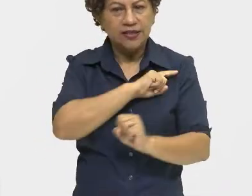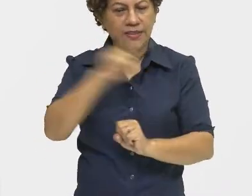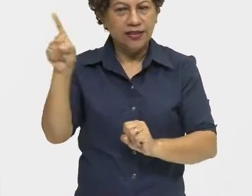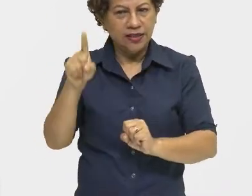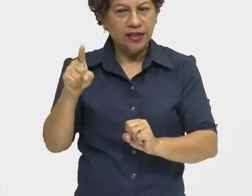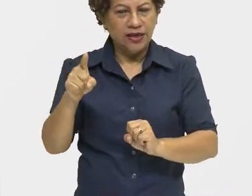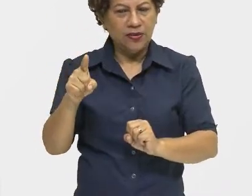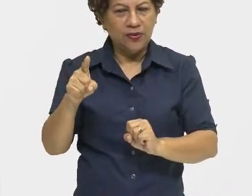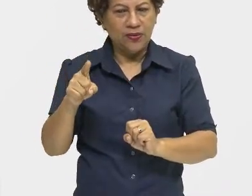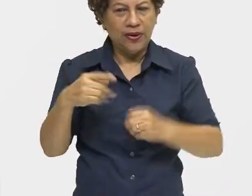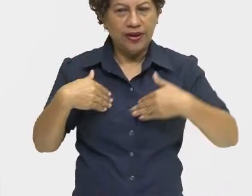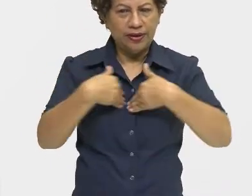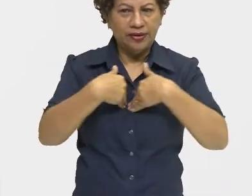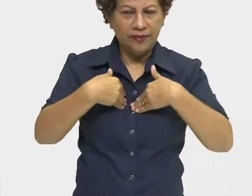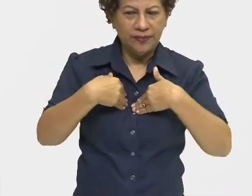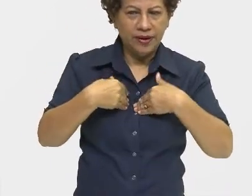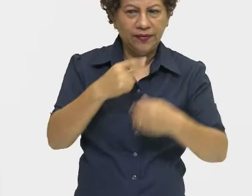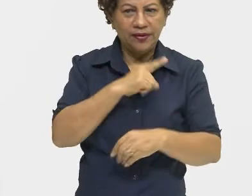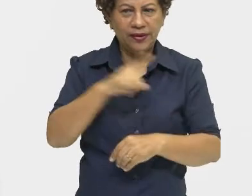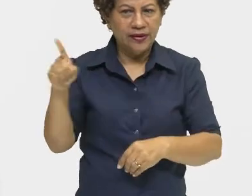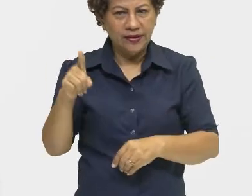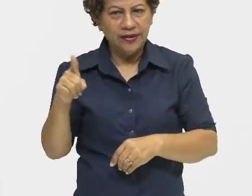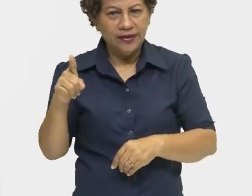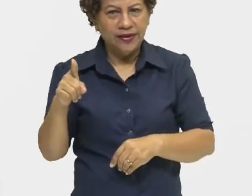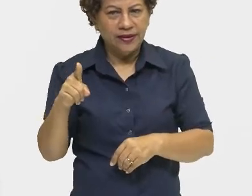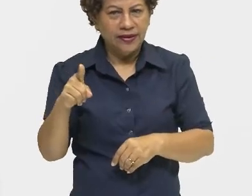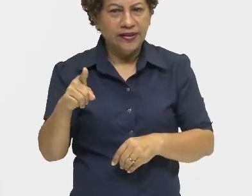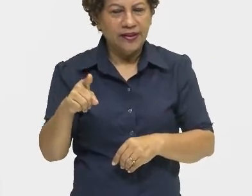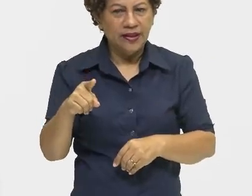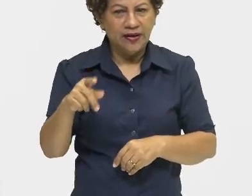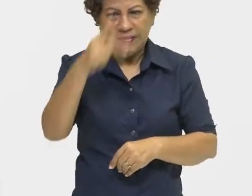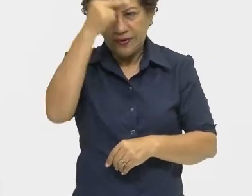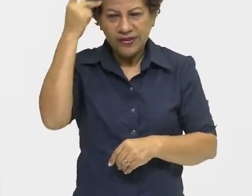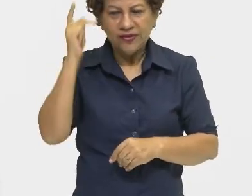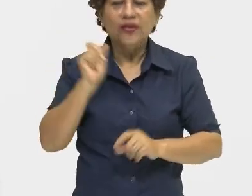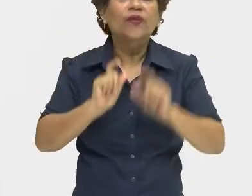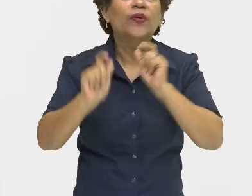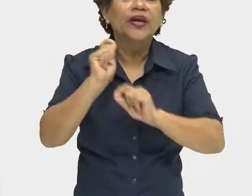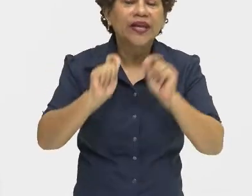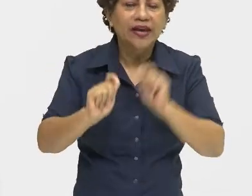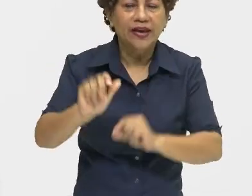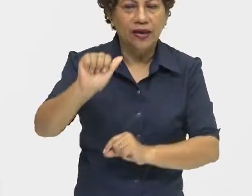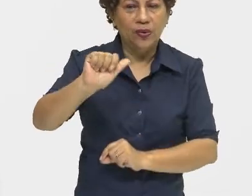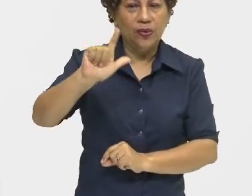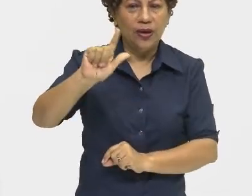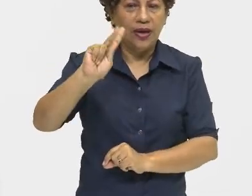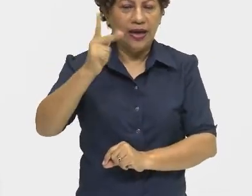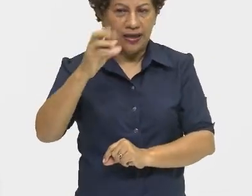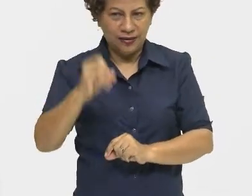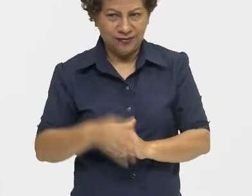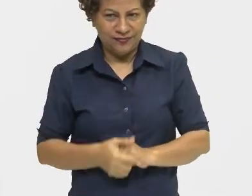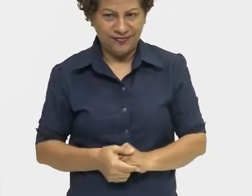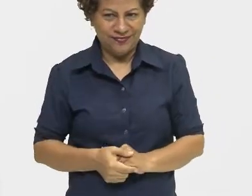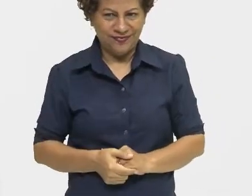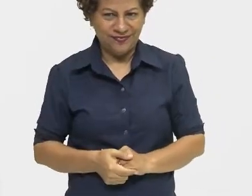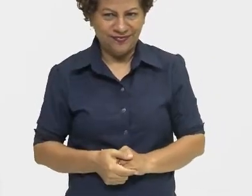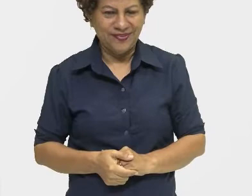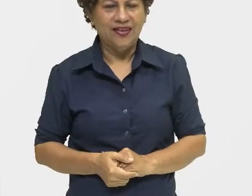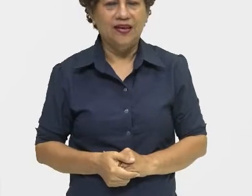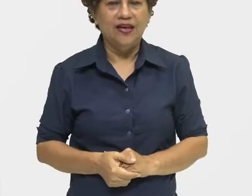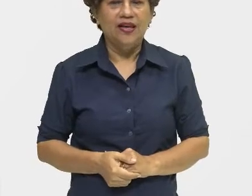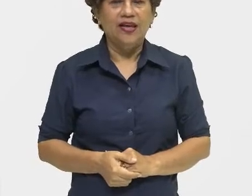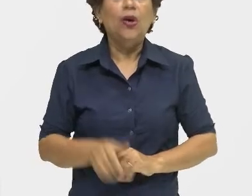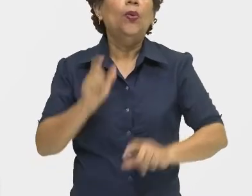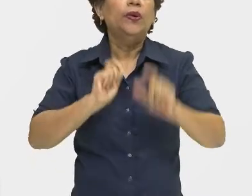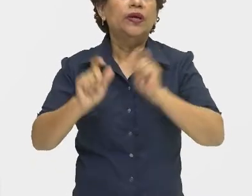gente. A resposta já está até aí. A imagem é o alho, né? Tem cabeça e tem dente e não é bicho nem é gente. E o que é